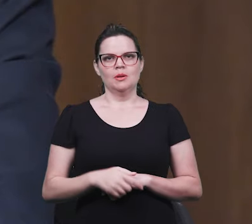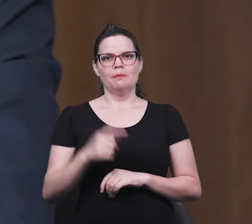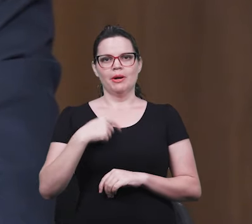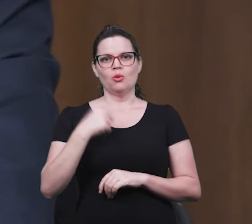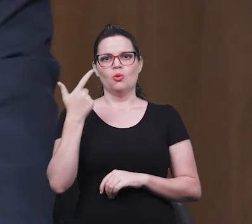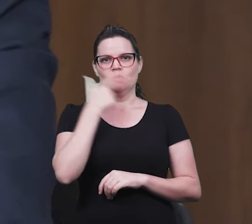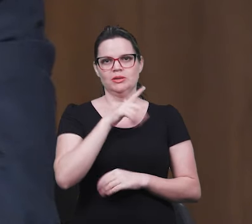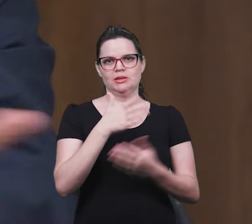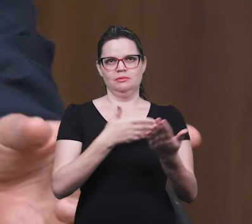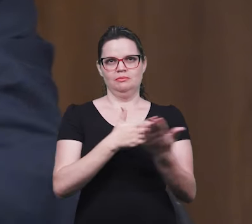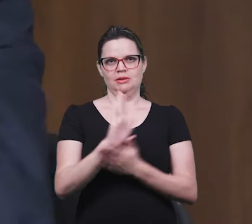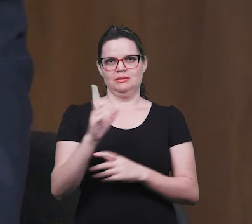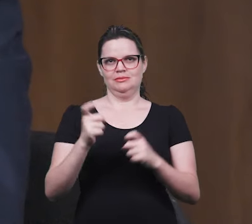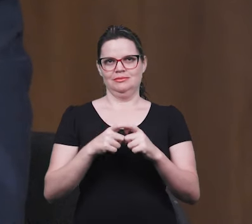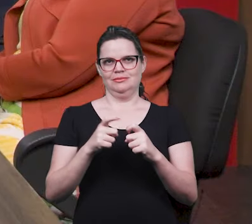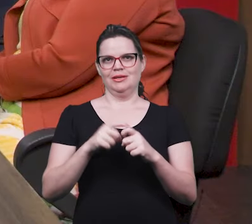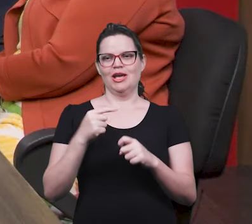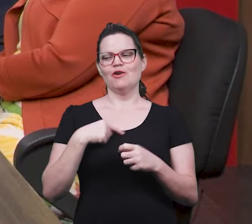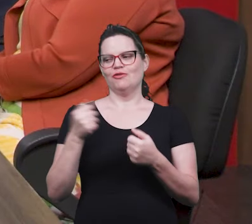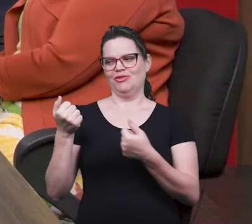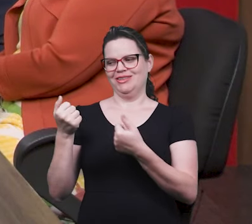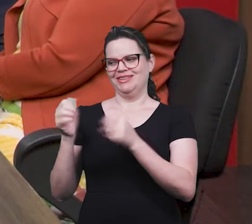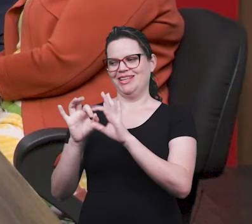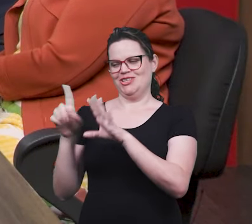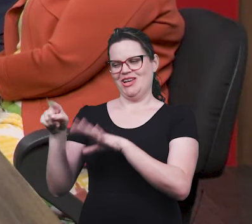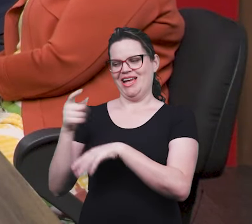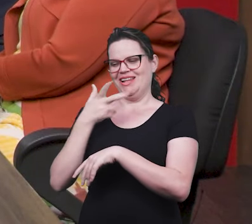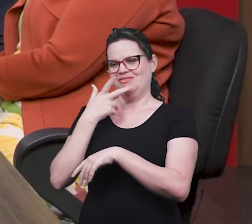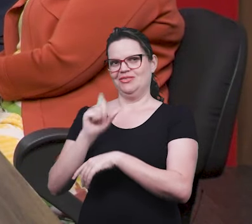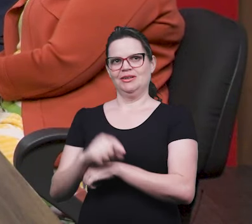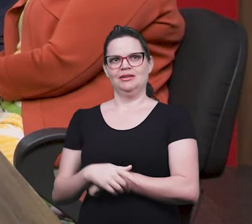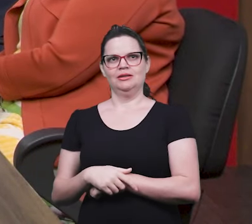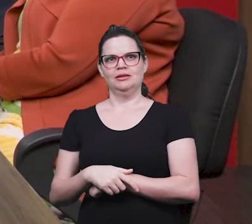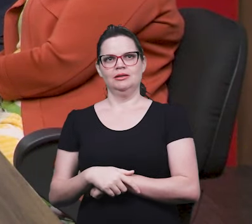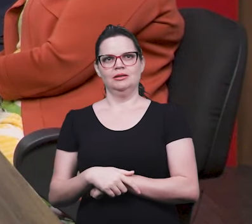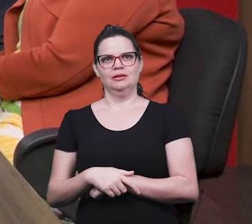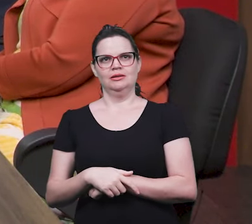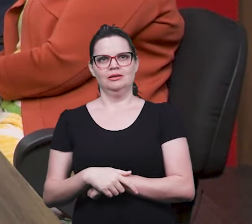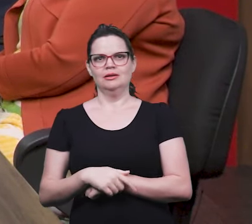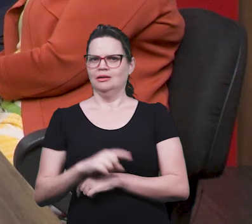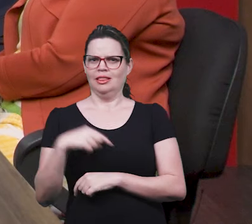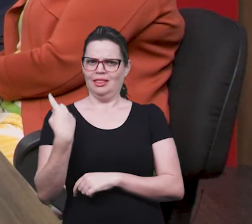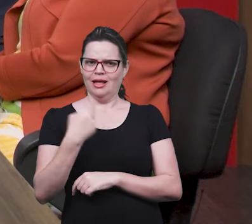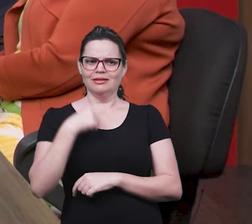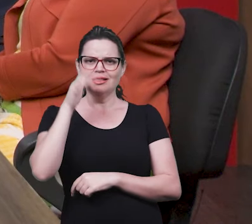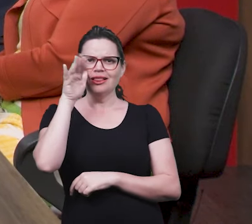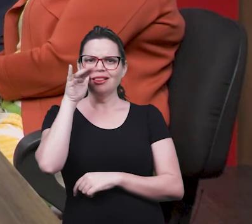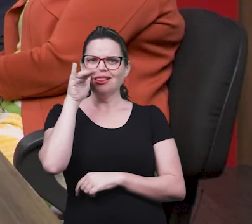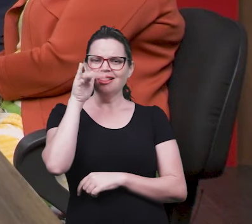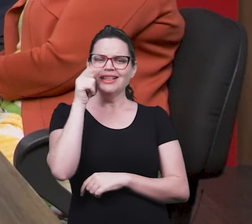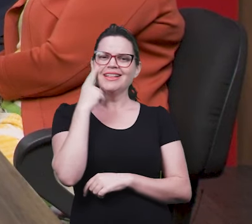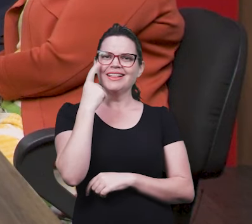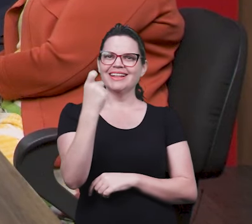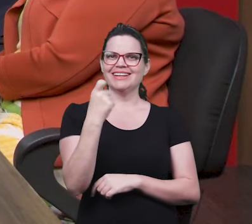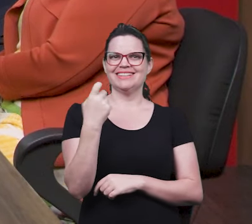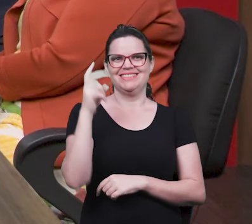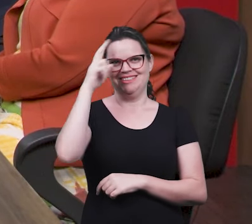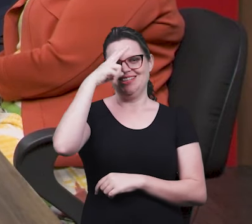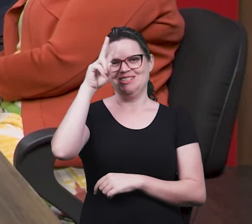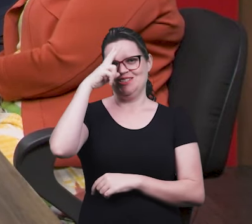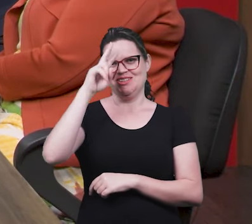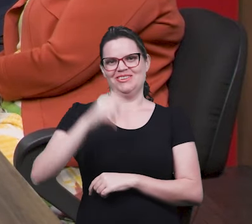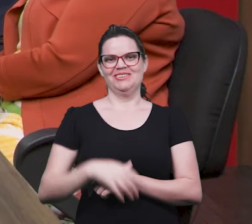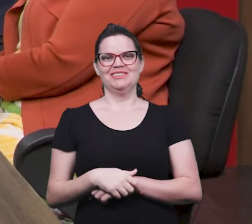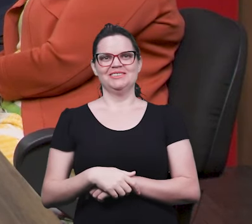para fazer vestibular para medicina. Vou deixar ela falar um pouco, depois eu continuo. Não, nós estamos bem interessados nessa história. Acho que é interessante, pastor